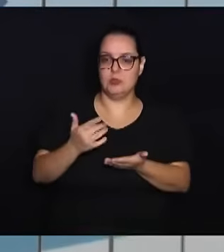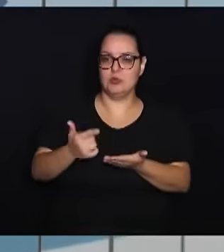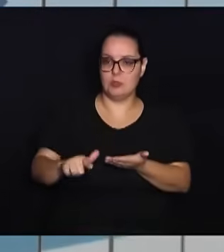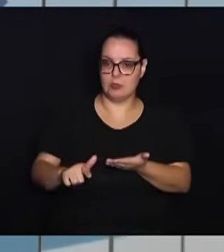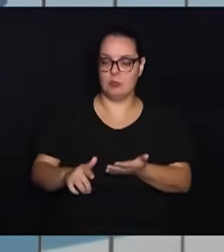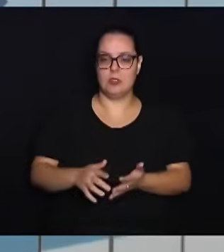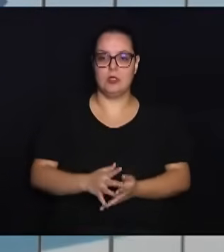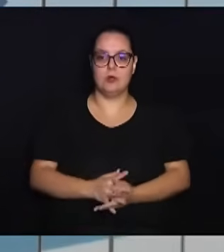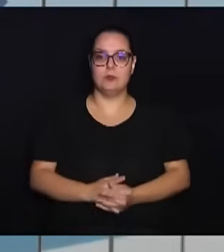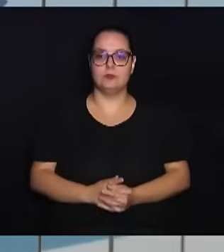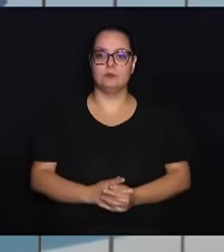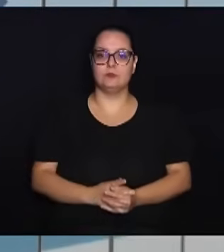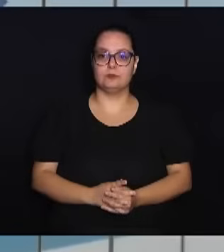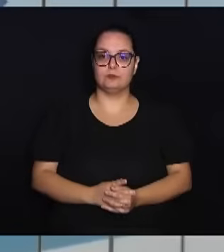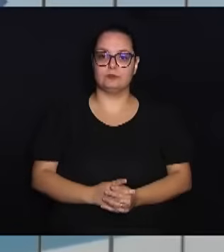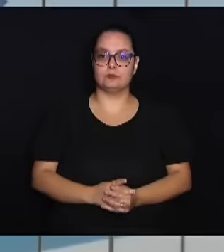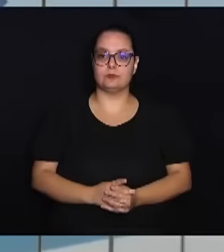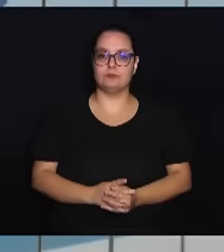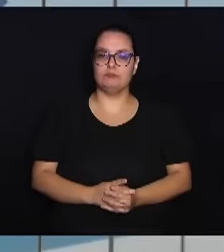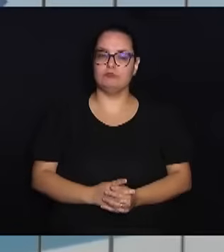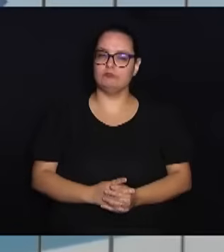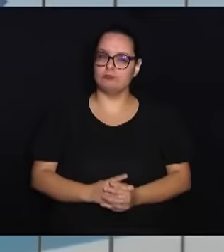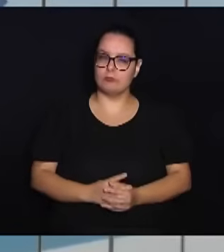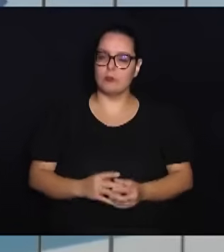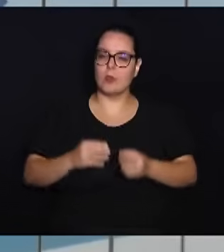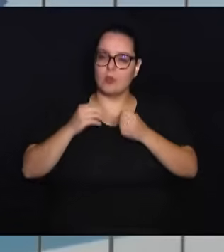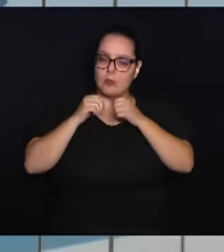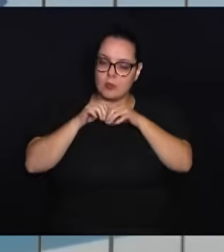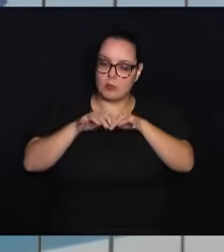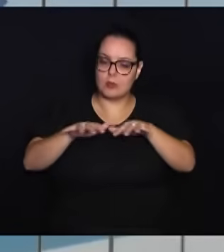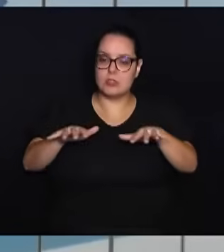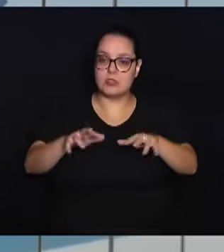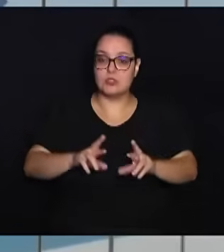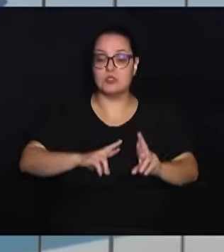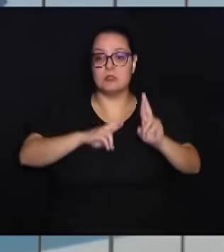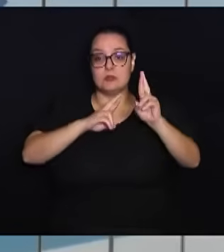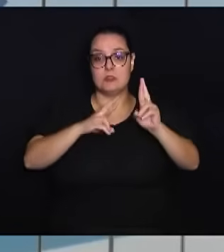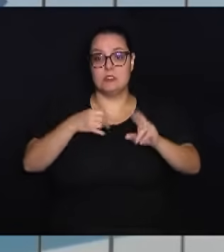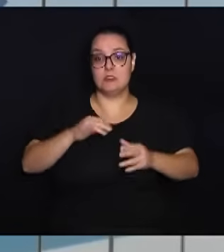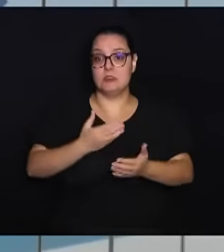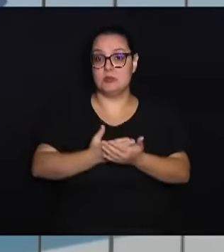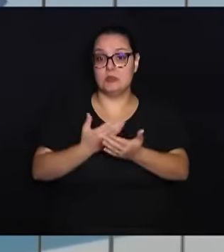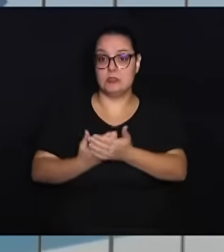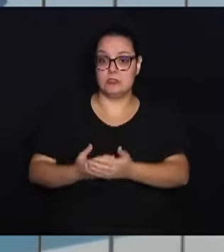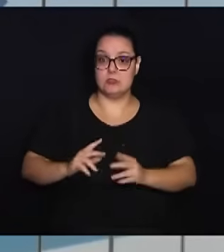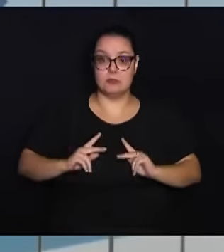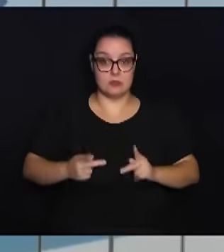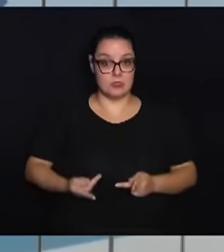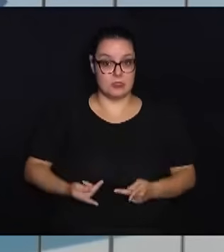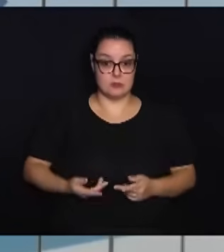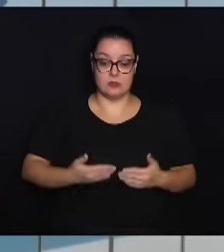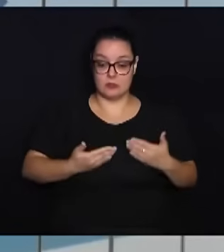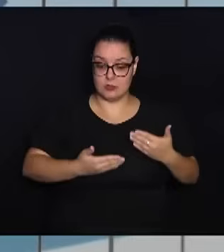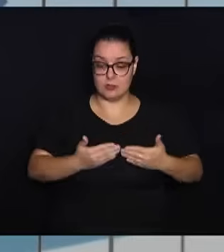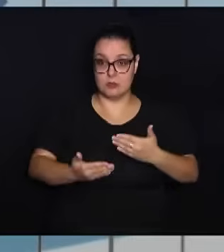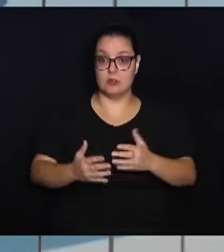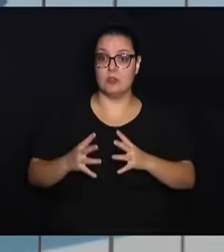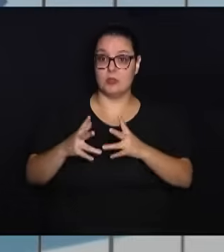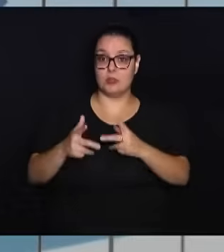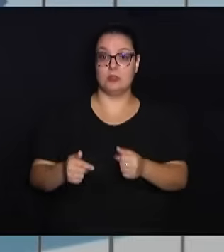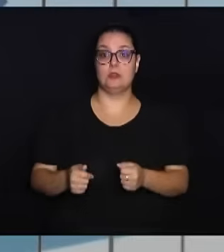livro que ele leva uma mensagem de esperança, sabe? Se a gente for estudar ali a história da humanidade, todas